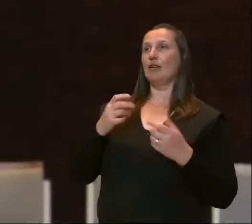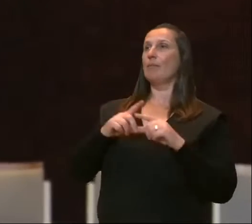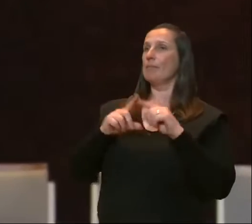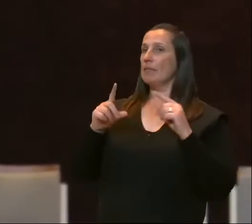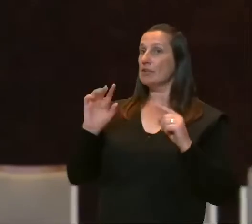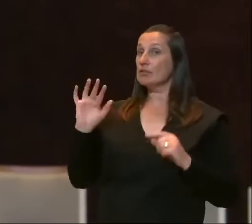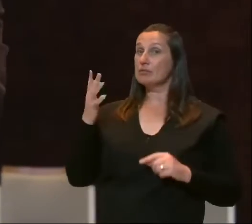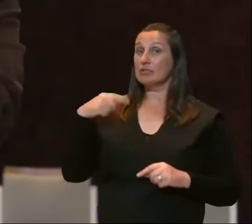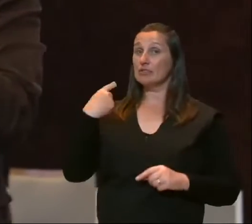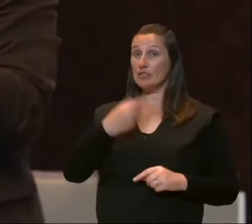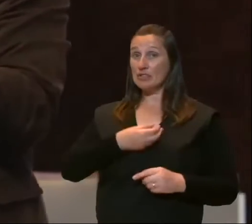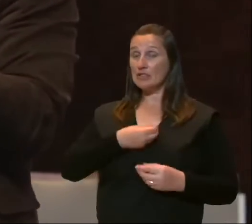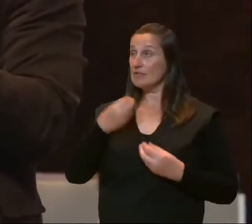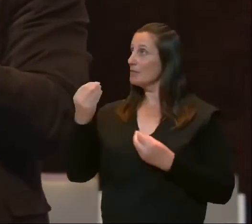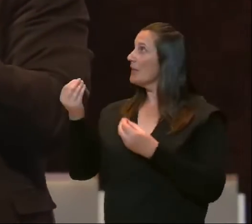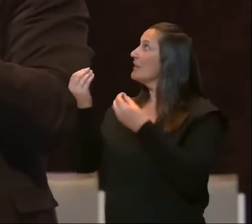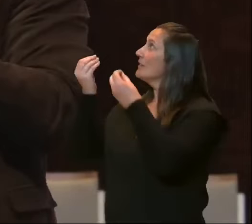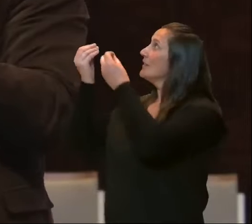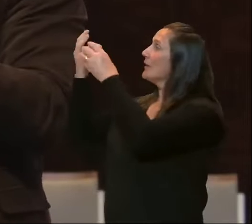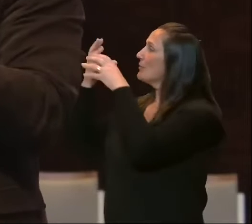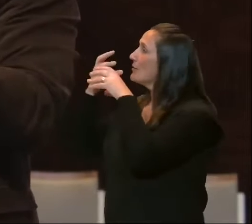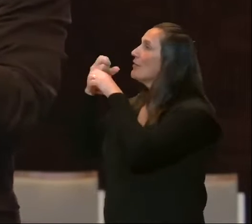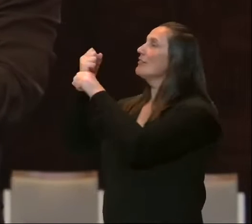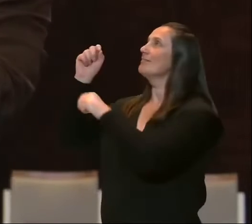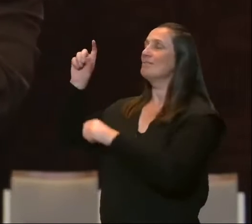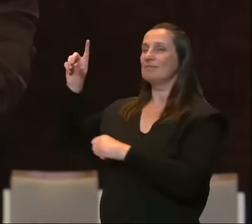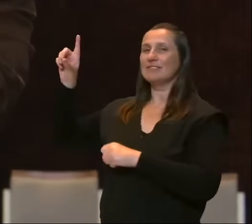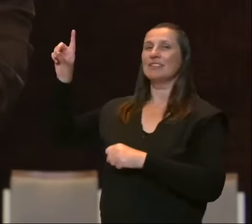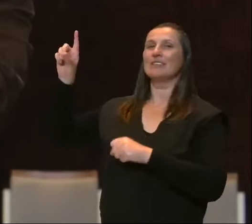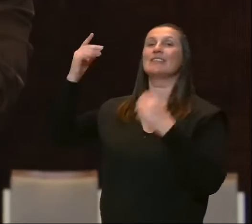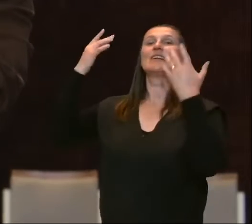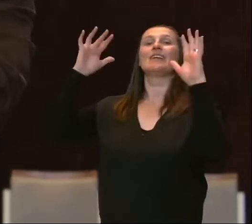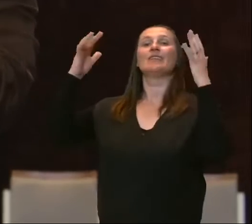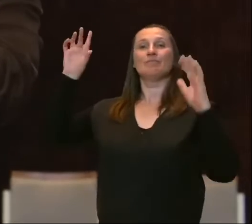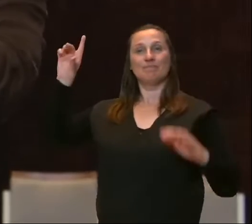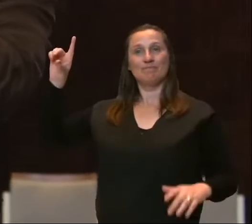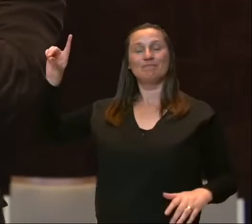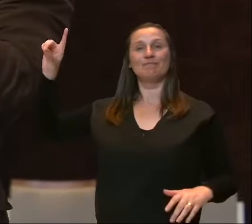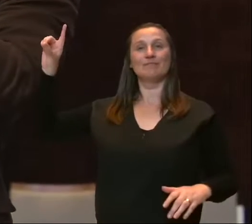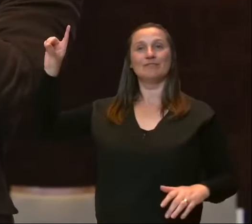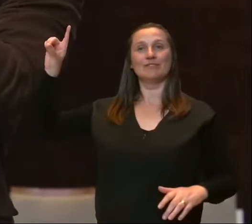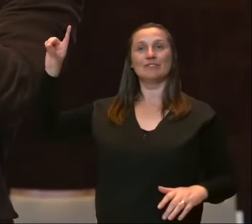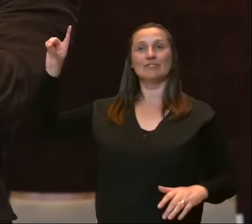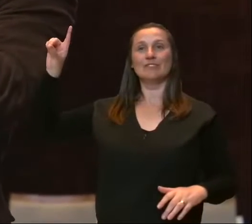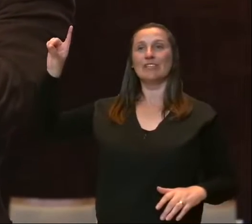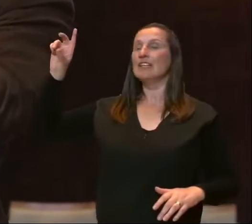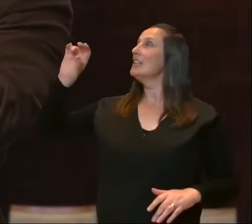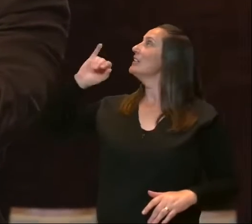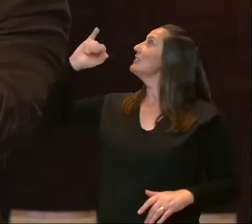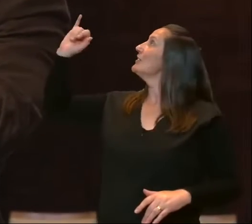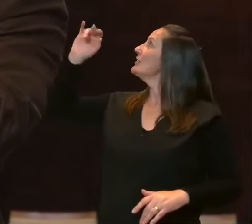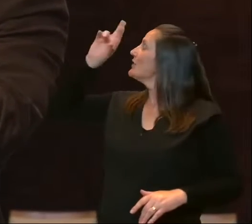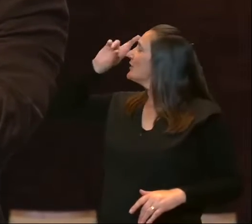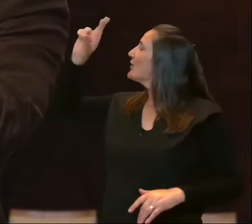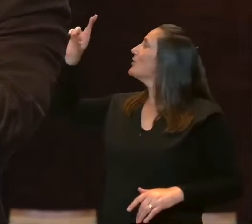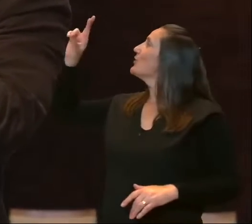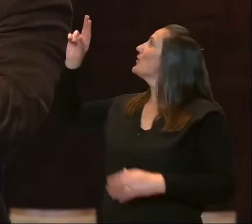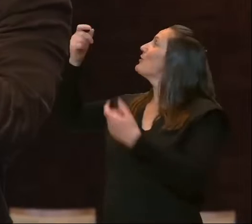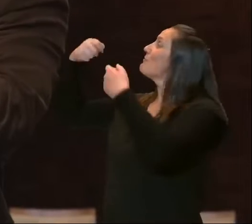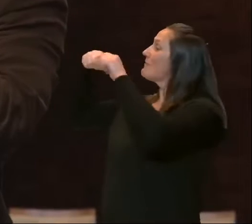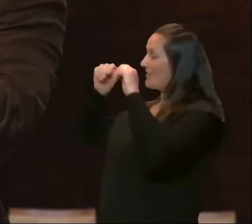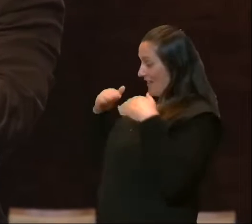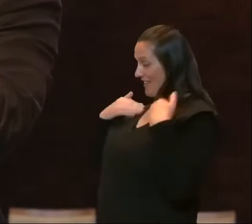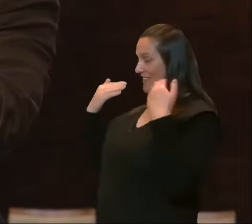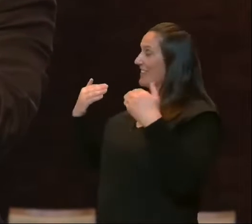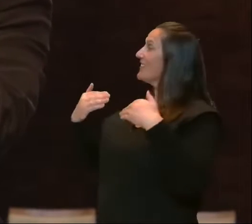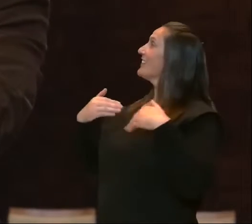entrega e confia e celebra, quando a gente diz, o Senhor é a minha alegria,